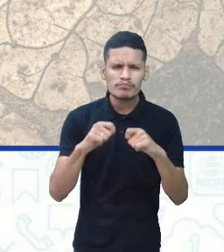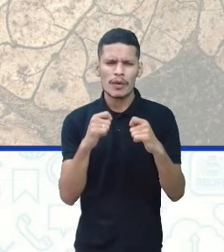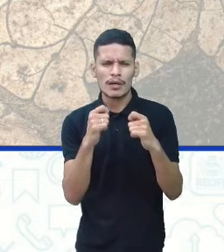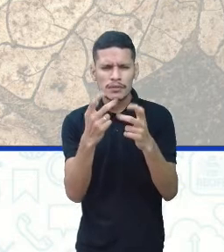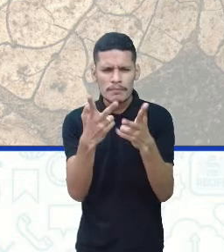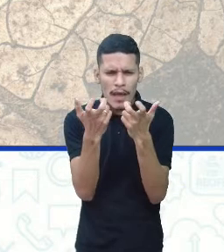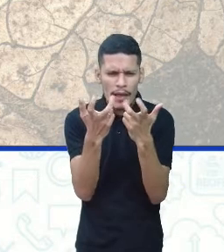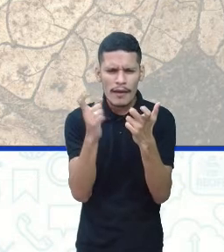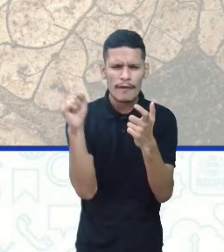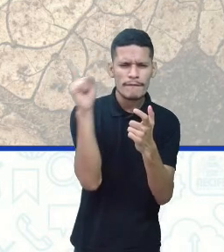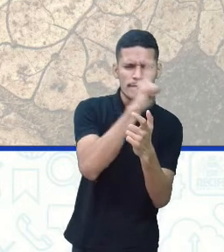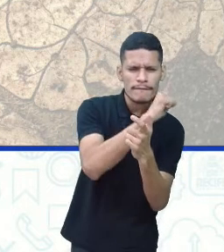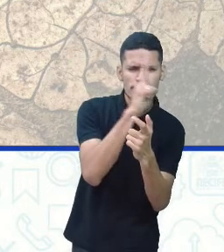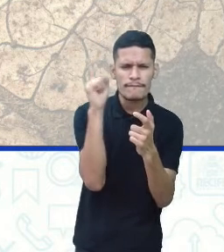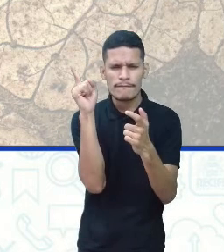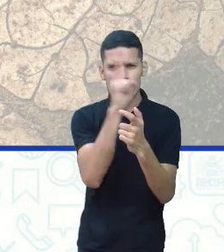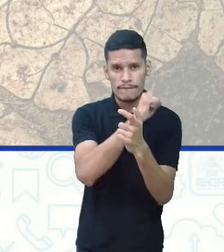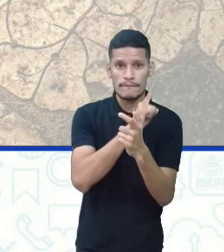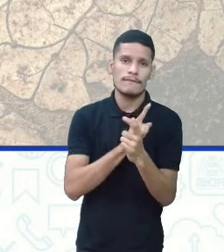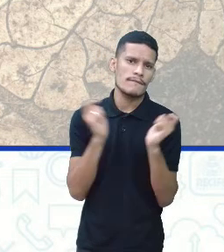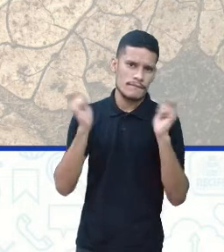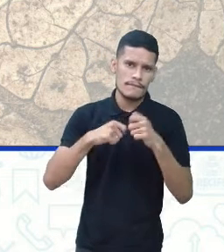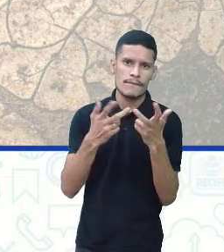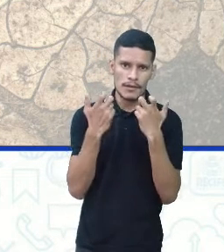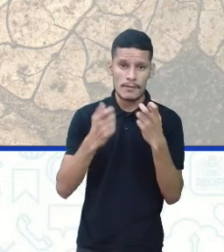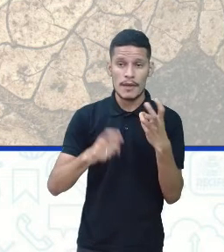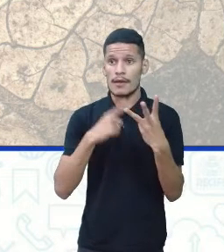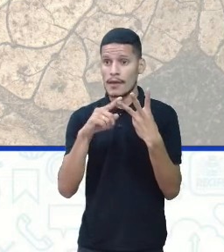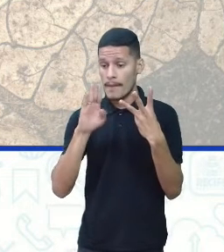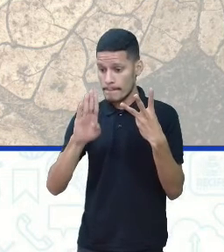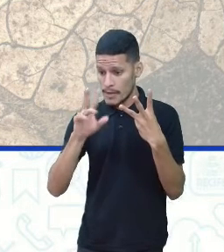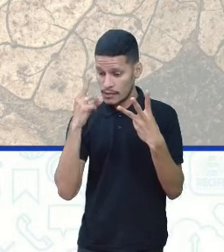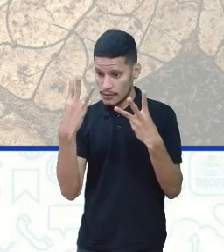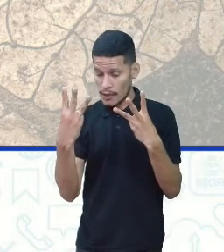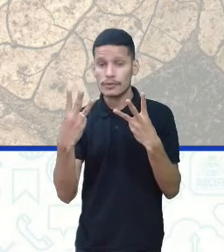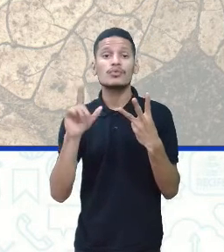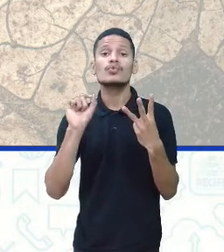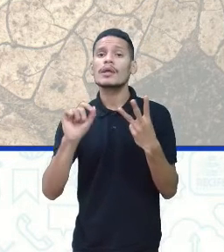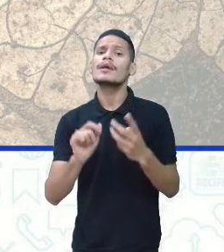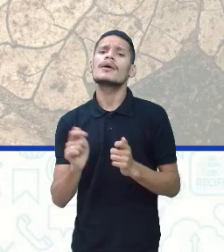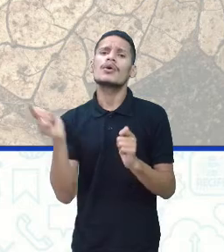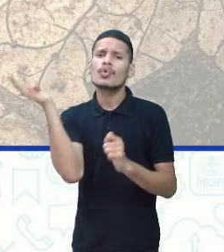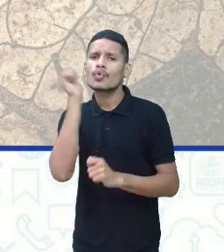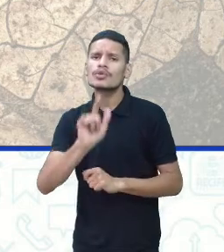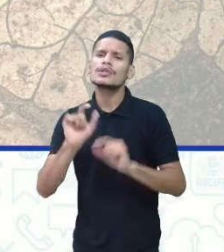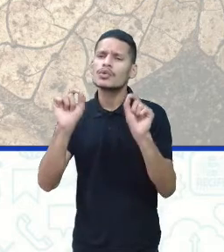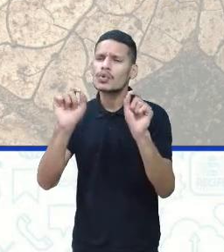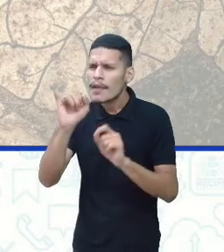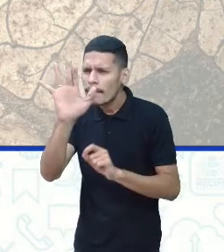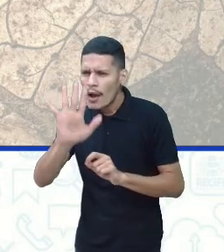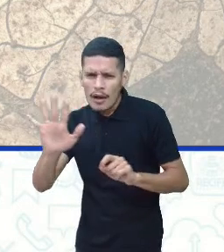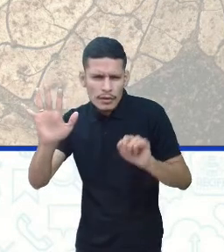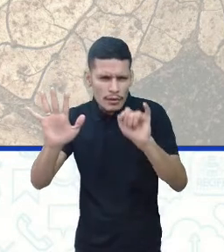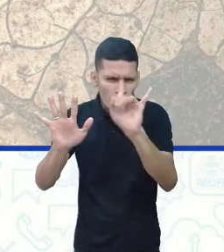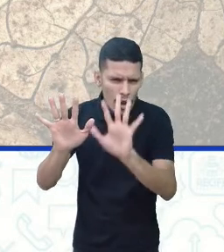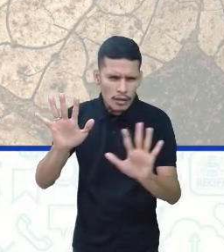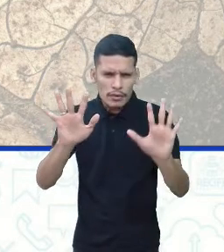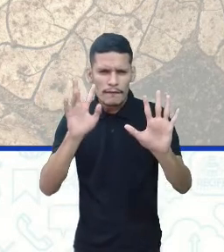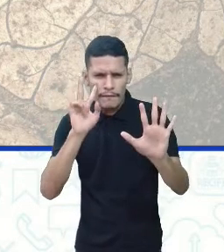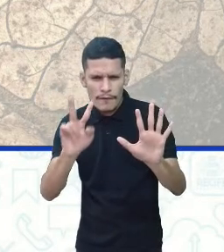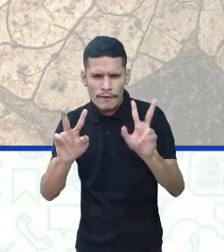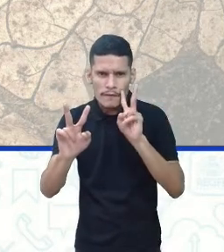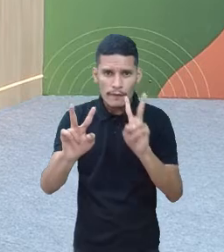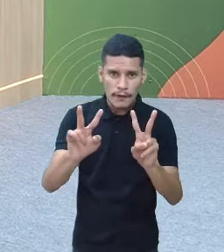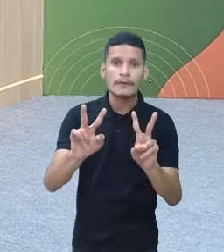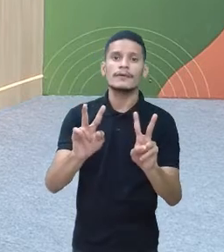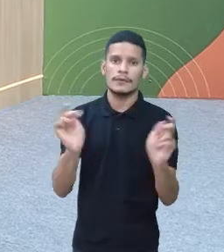né? E o B3 são atletas que conseguem definir imagens. E aí a gente vai ter que no futebol